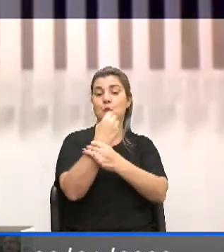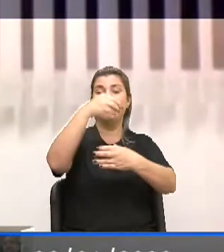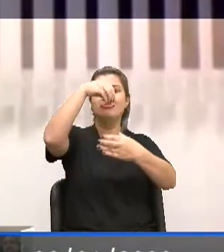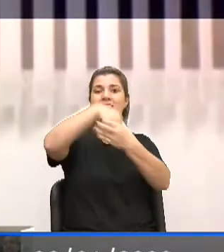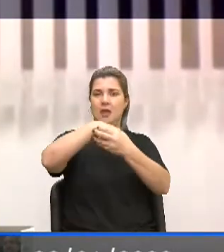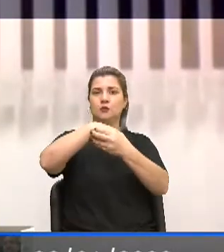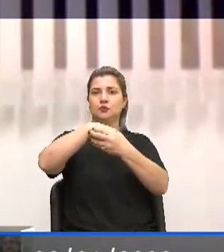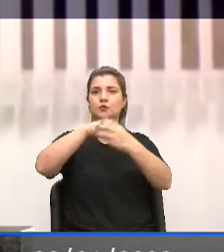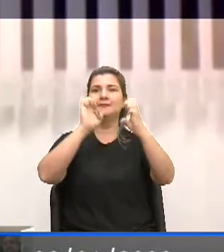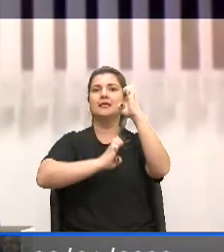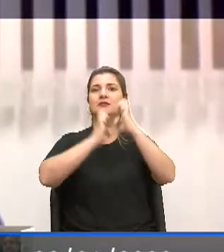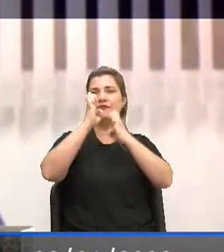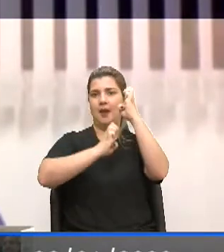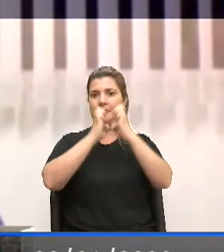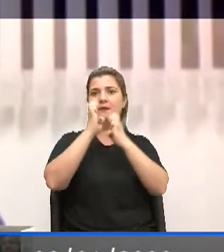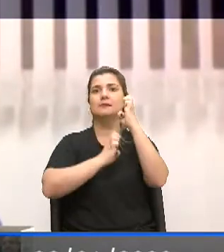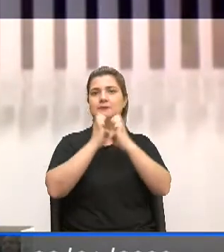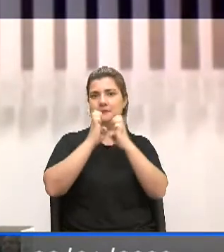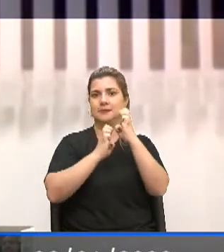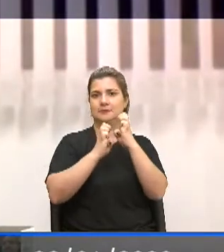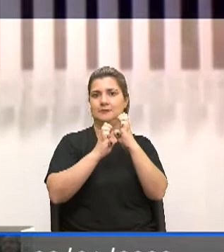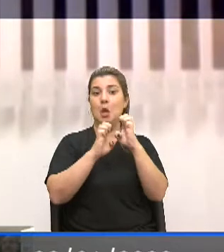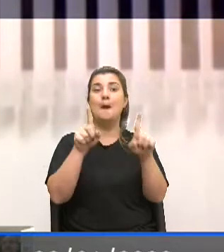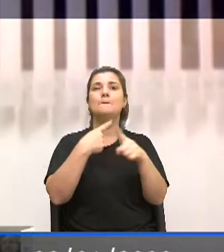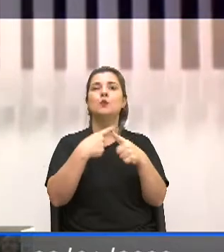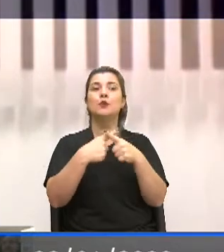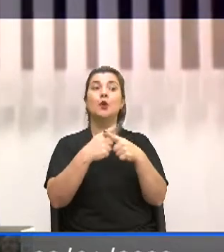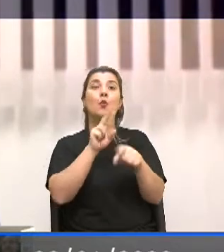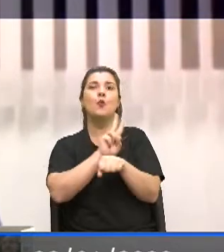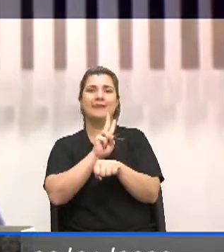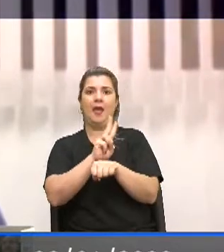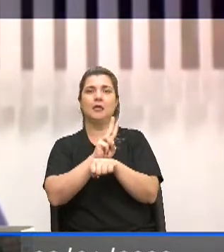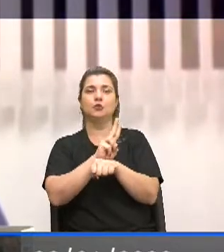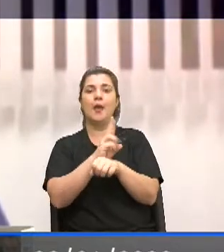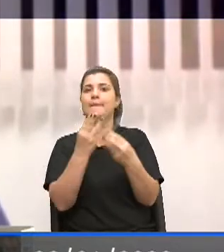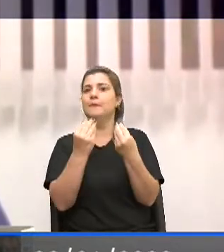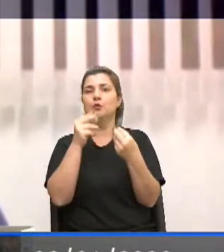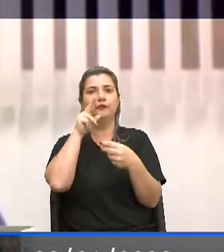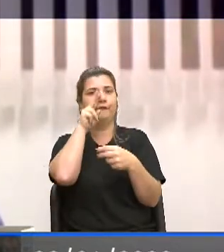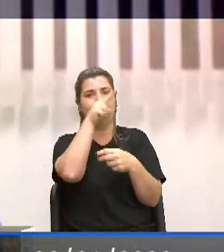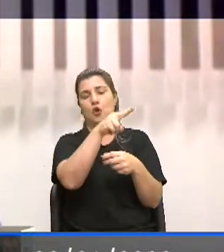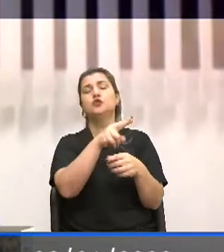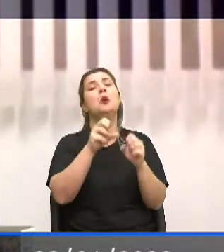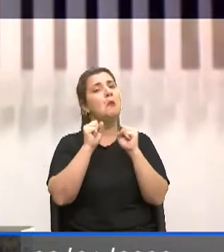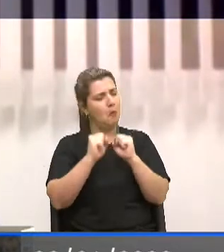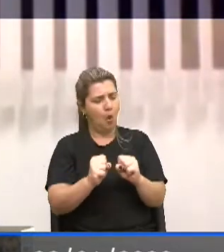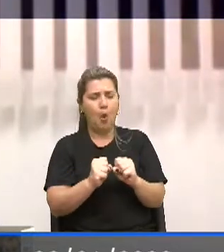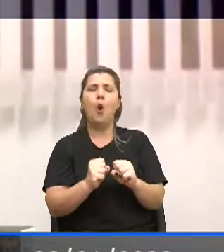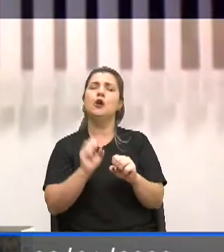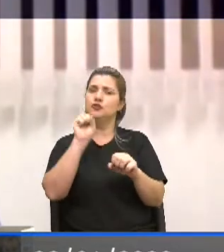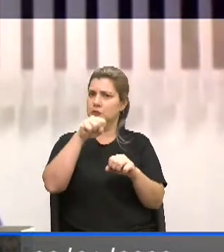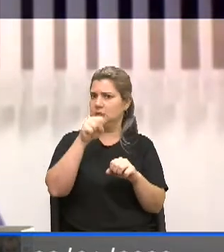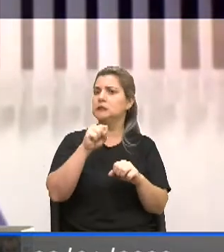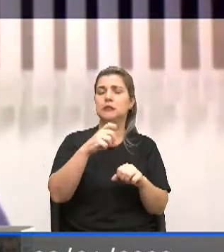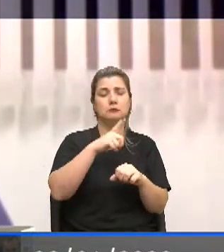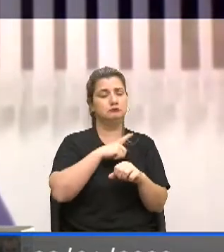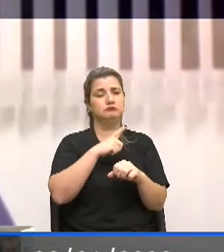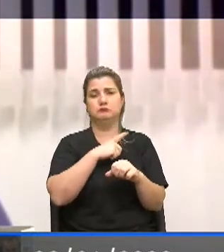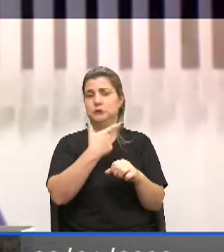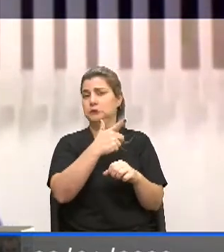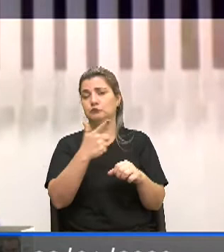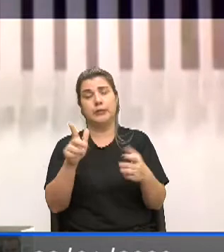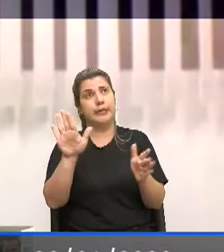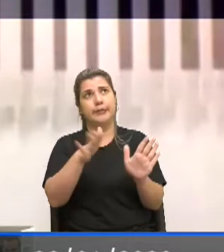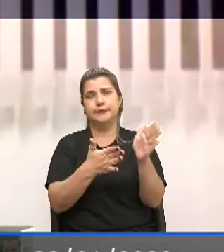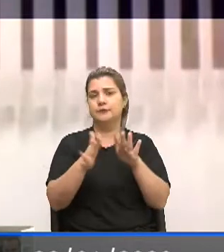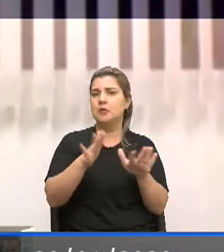sendo adotadas são muito fortes. Claro que podemos ter exceções, né, mas as medidas são muito fortes